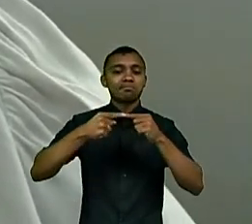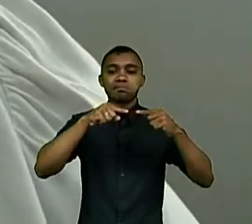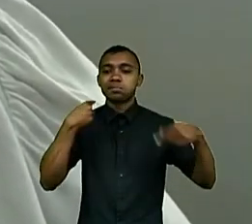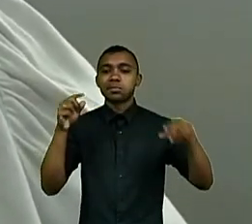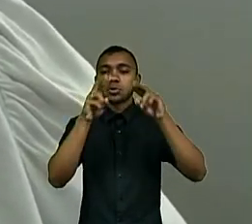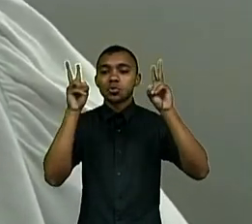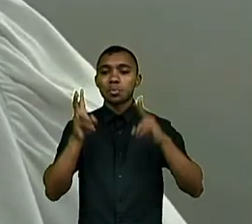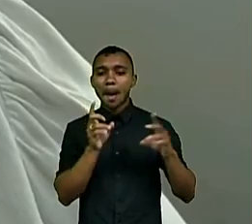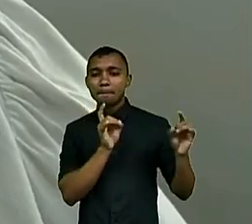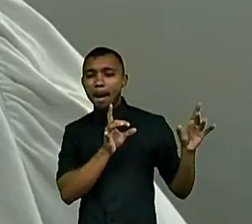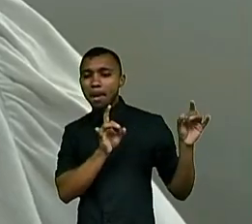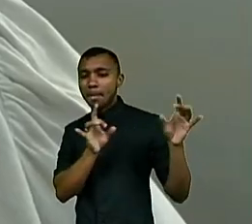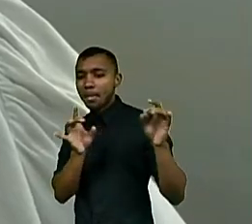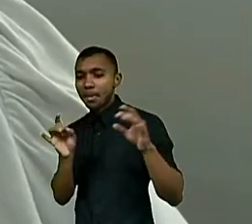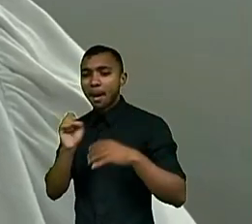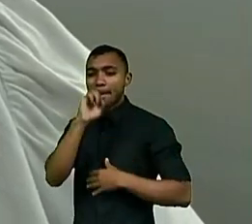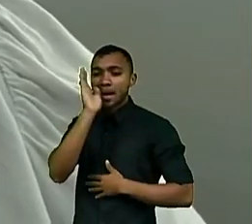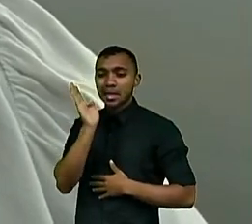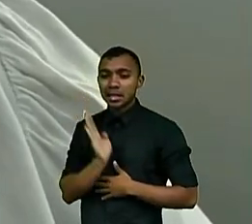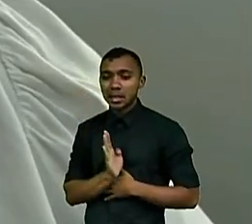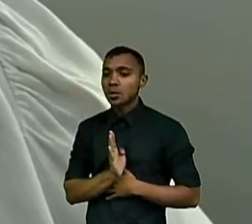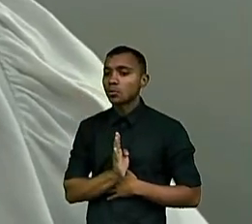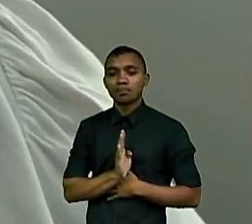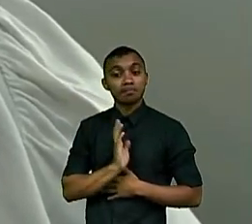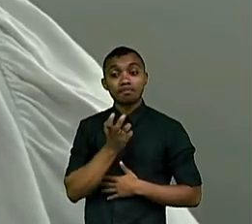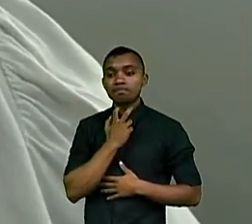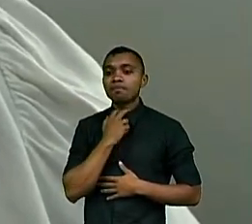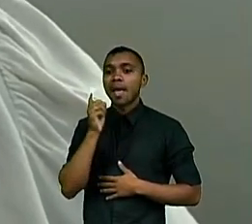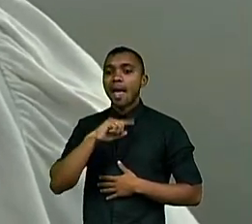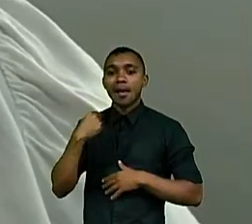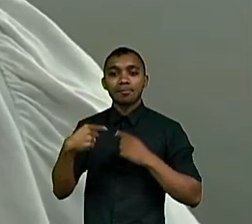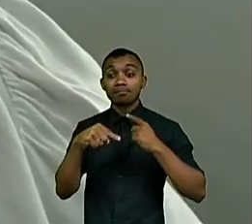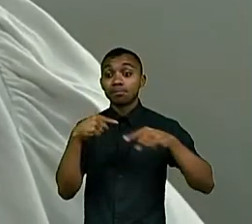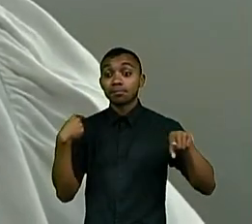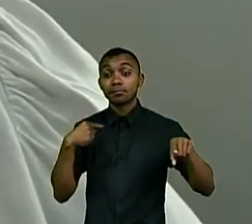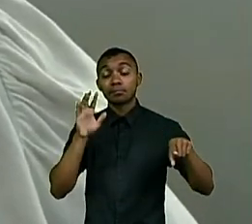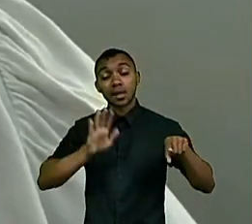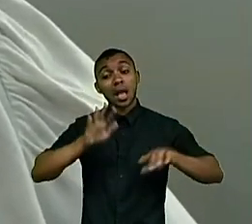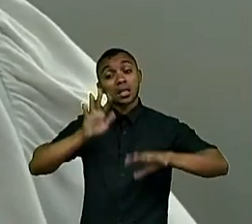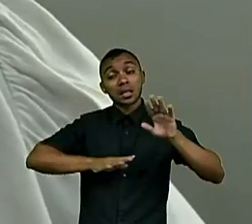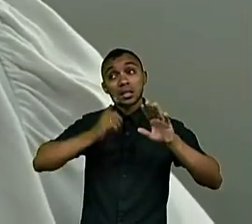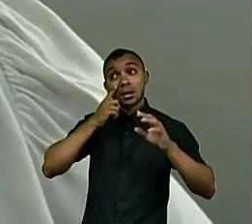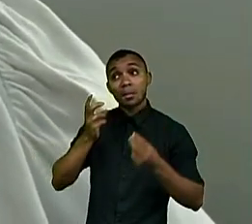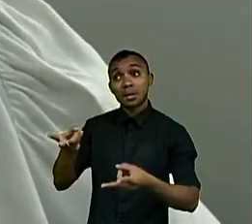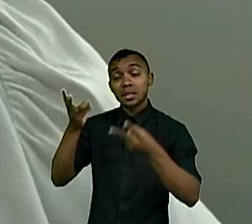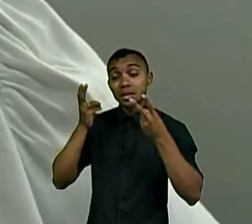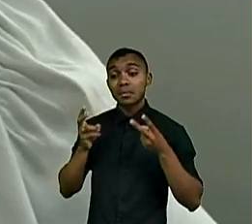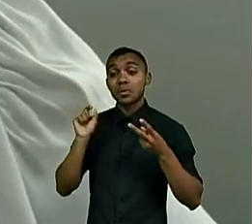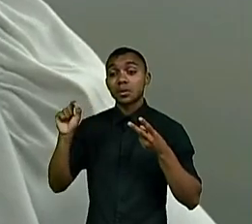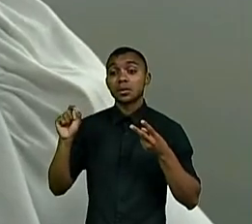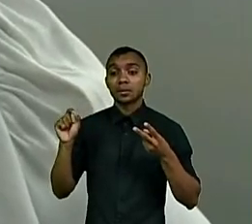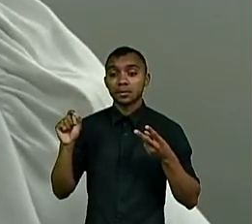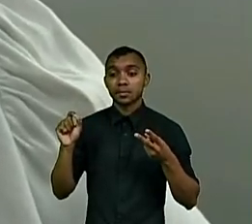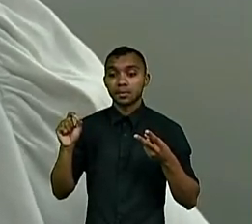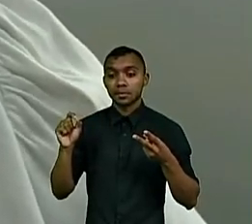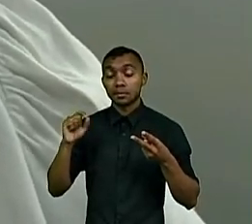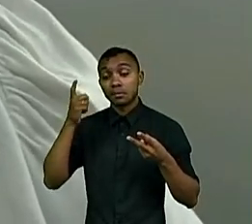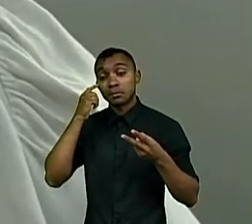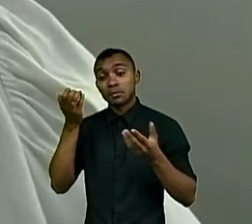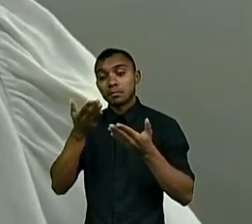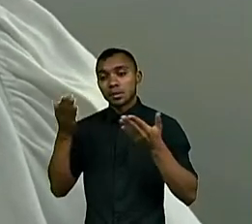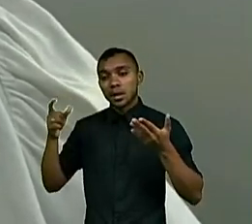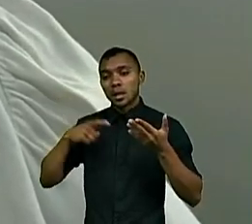no Brasil desses dispositivos mas a gente vê que cada vez mais esses